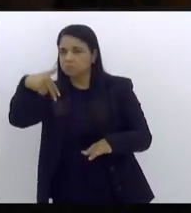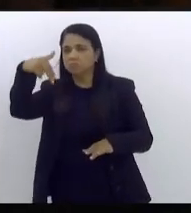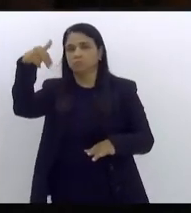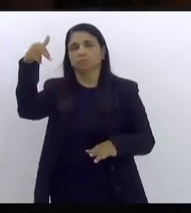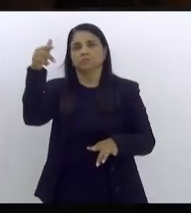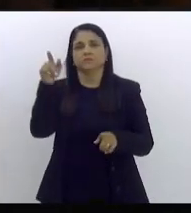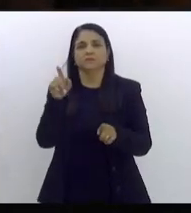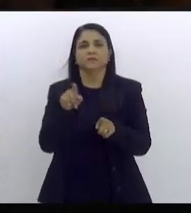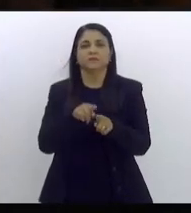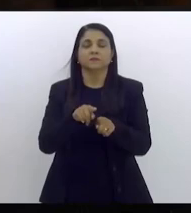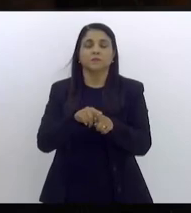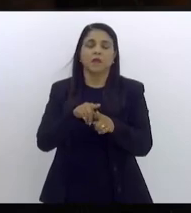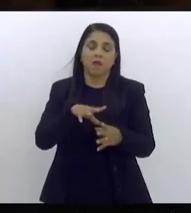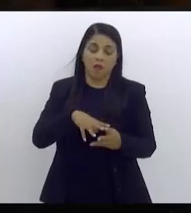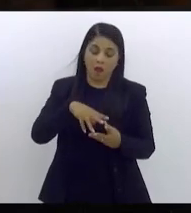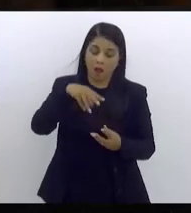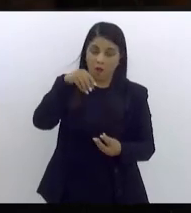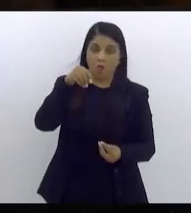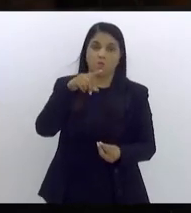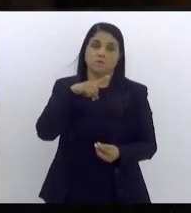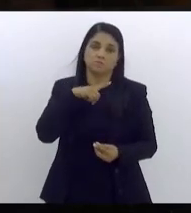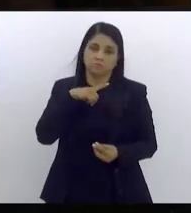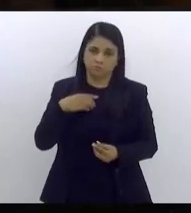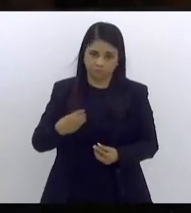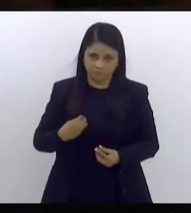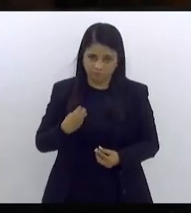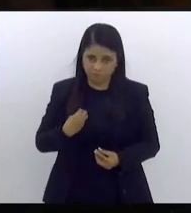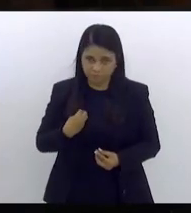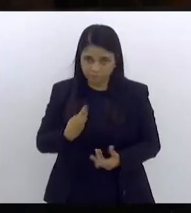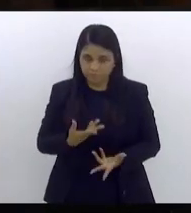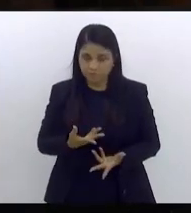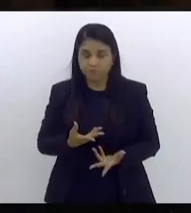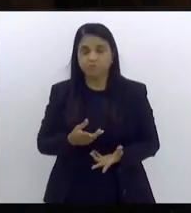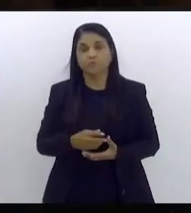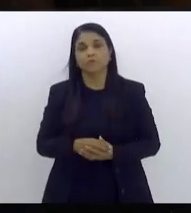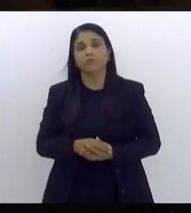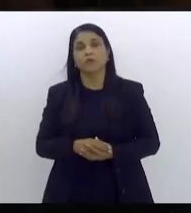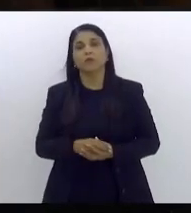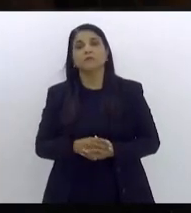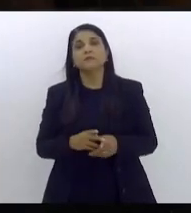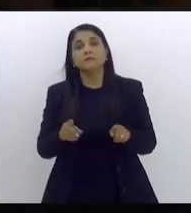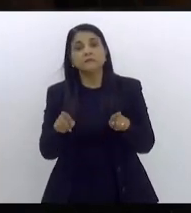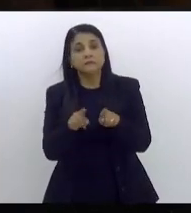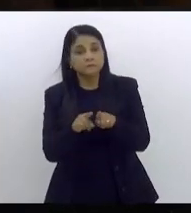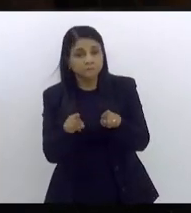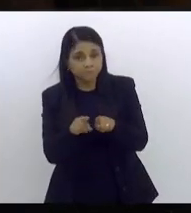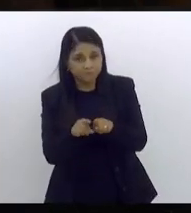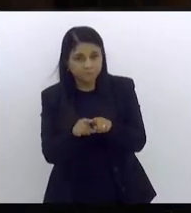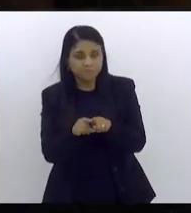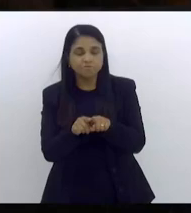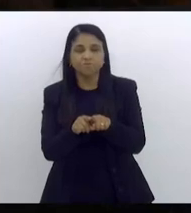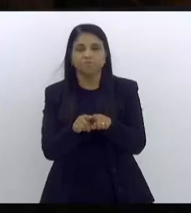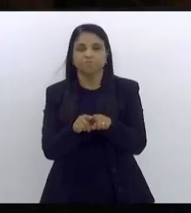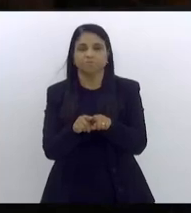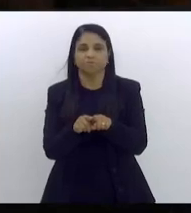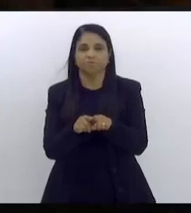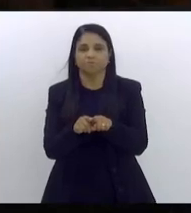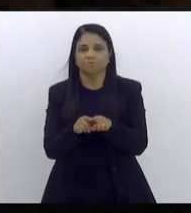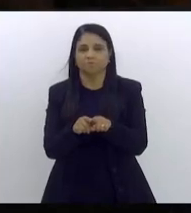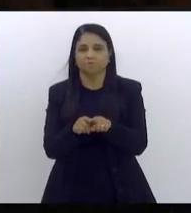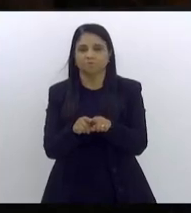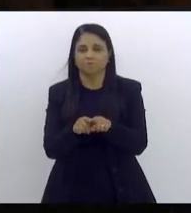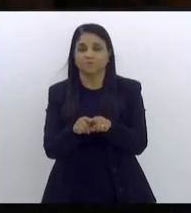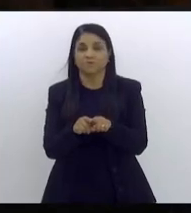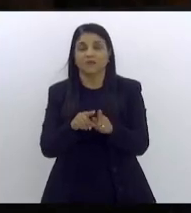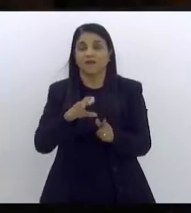que existe a alma. O mesmo ocorre com